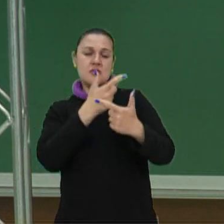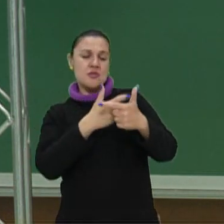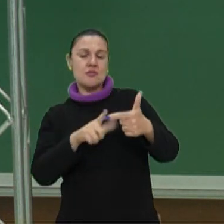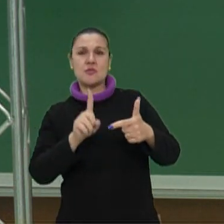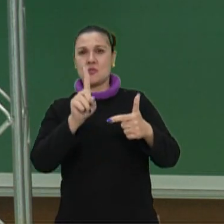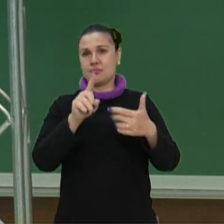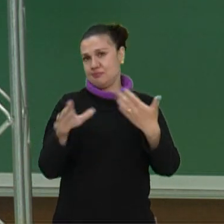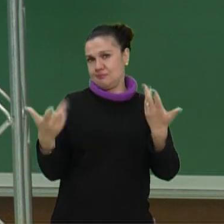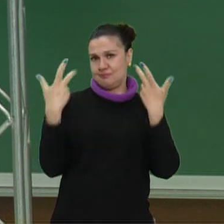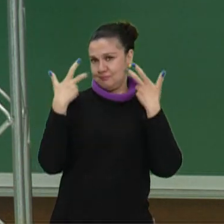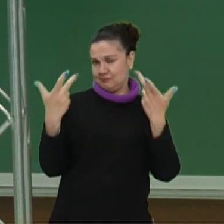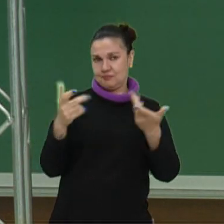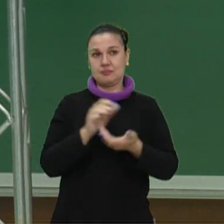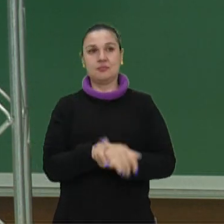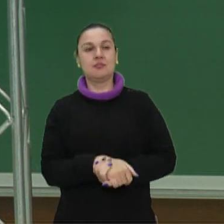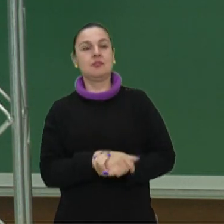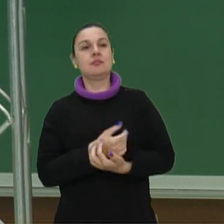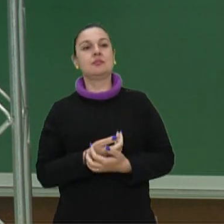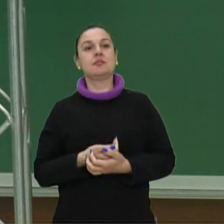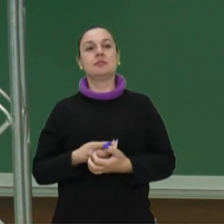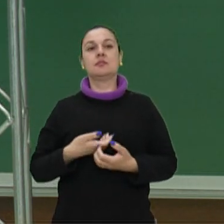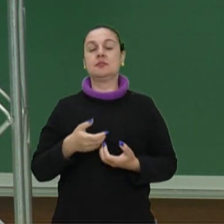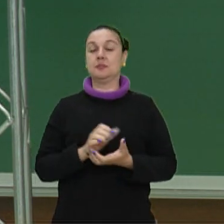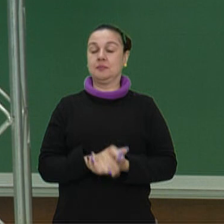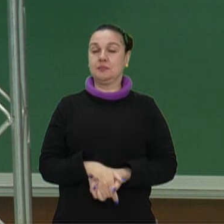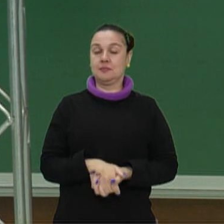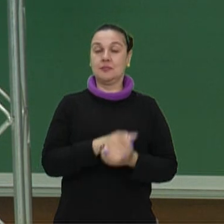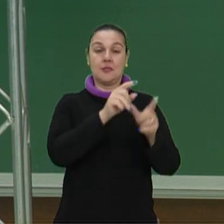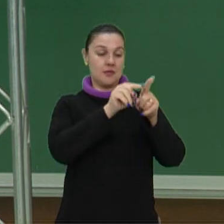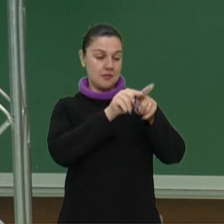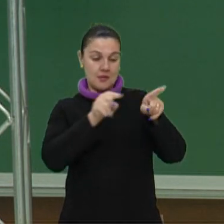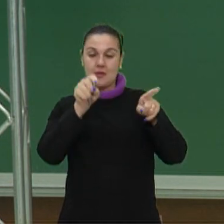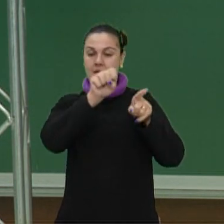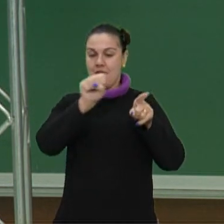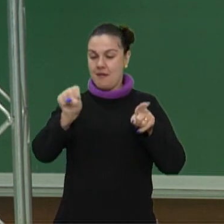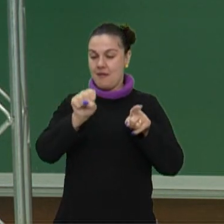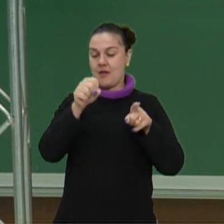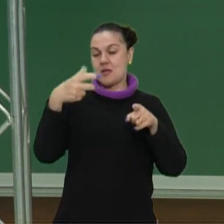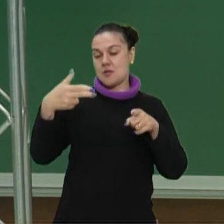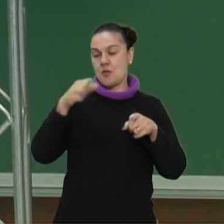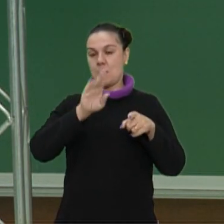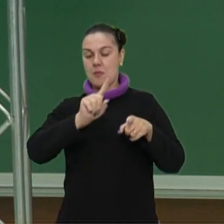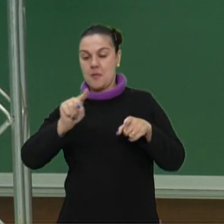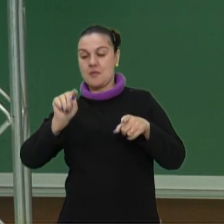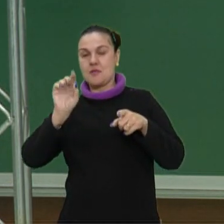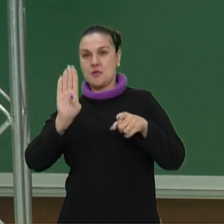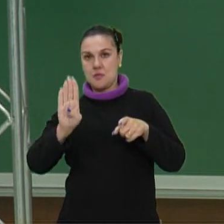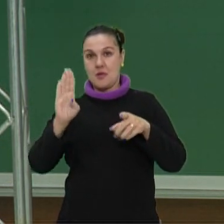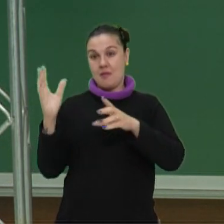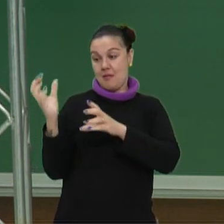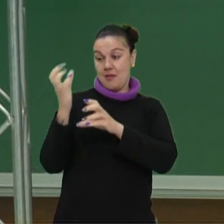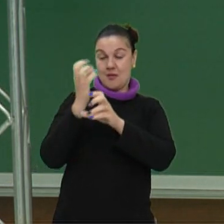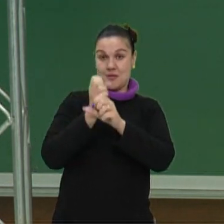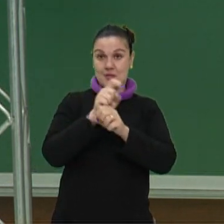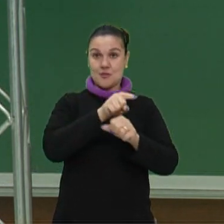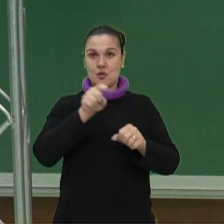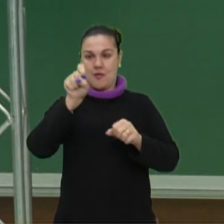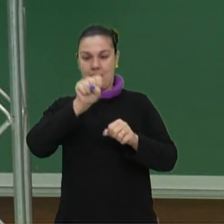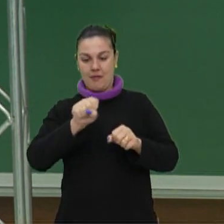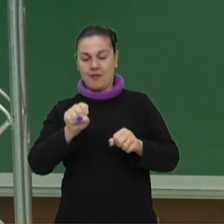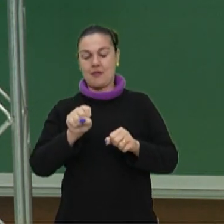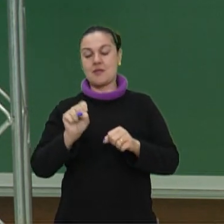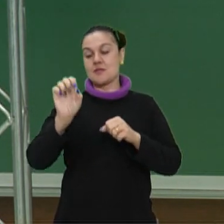né? Fica ele próprio. E aí eu tenho que S igual a menos b. Lembrando então, quando eu tenho a soma das duas raízes, vou